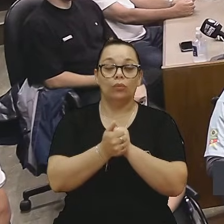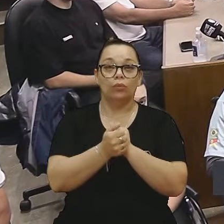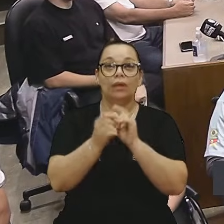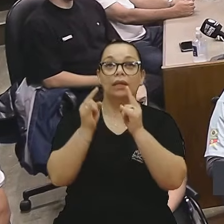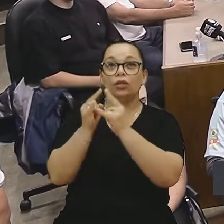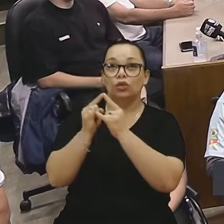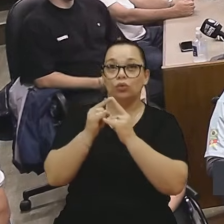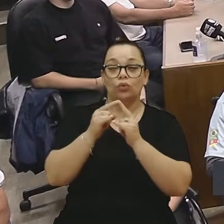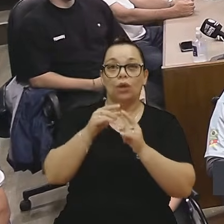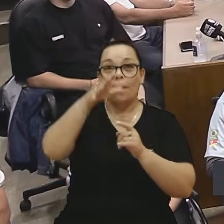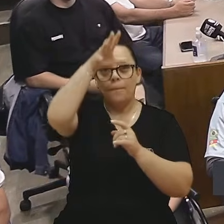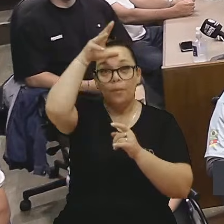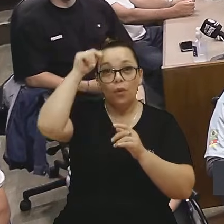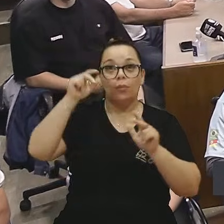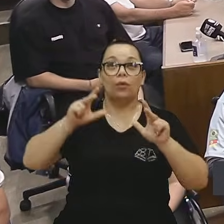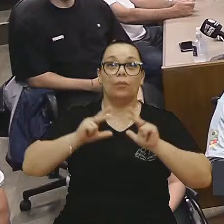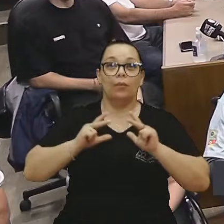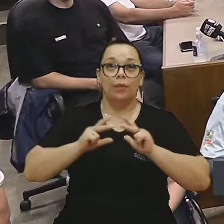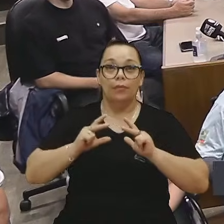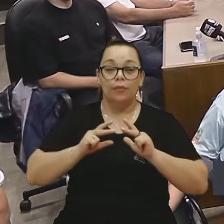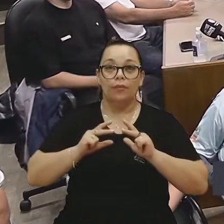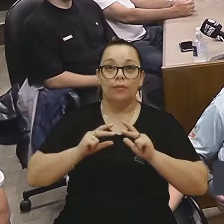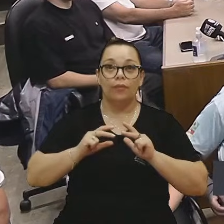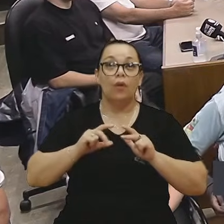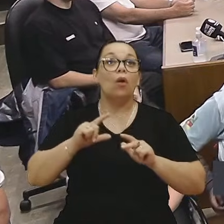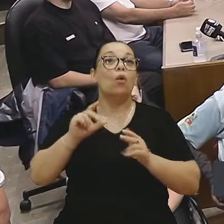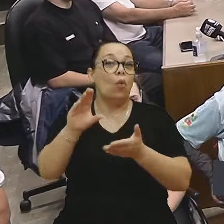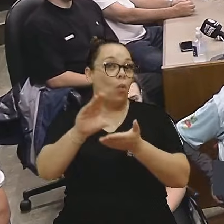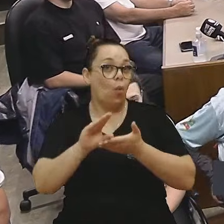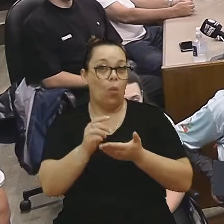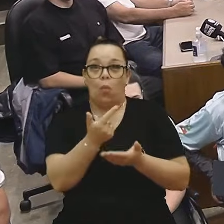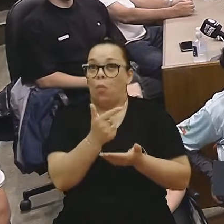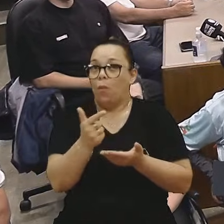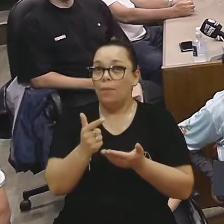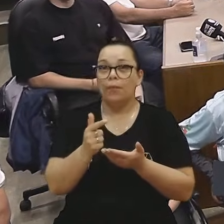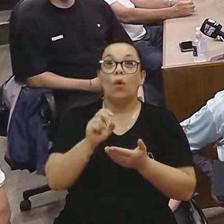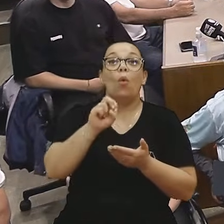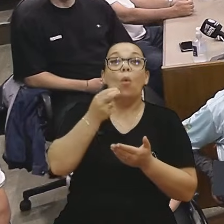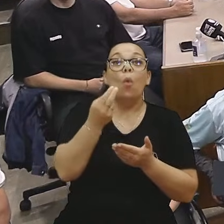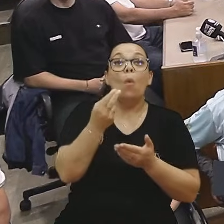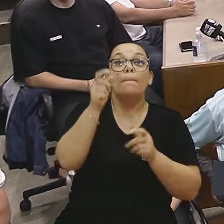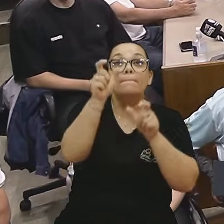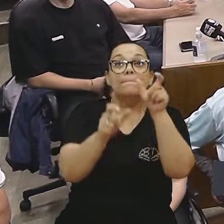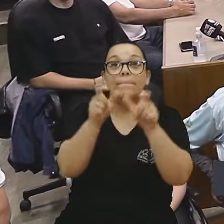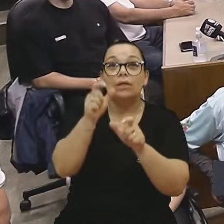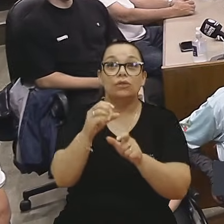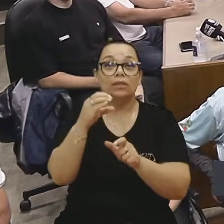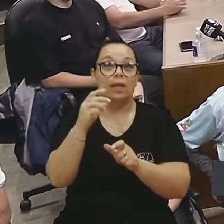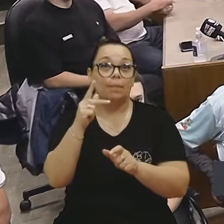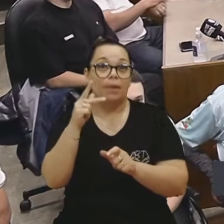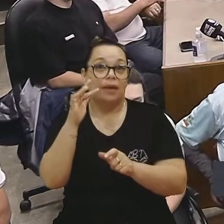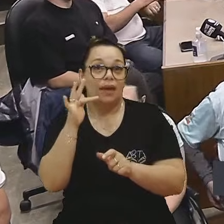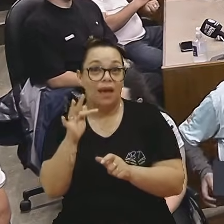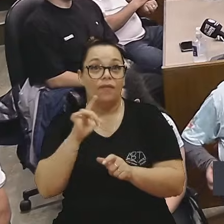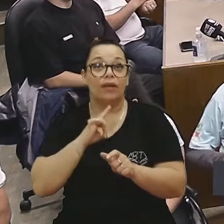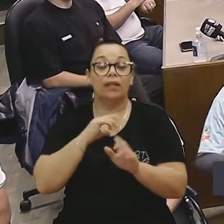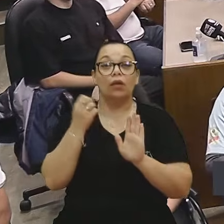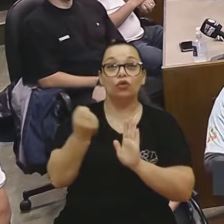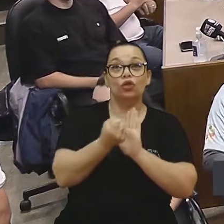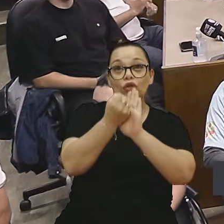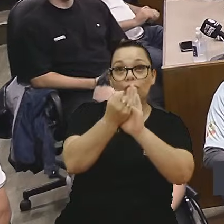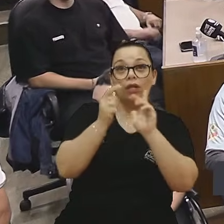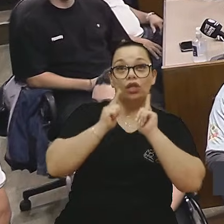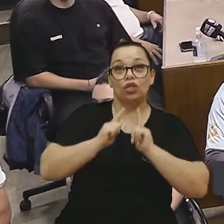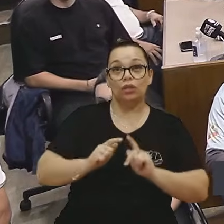Instituições públicas ou privadas com ou sem fins lucrativos ou pessoas físicas que tenham se destacado em